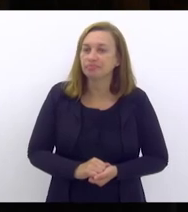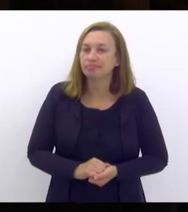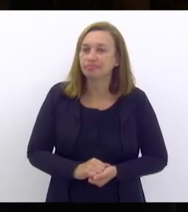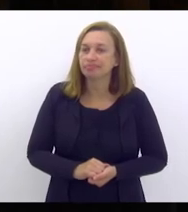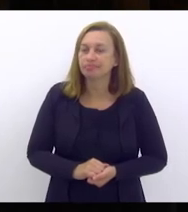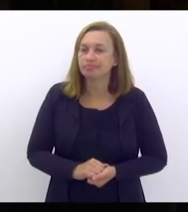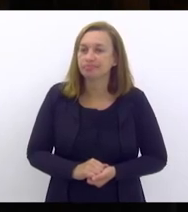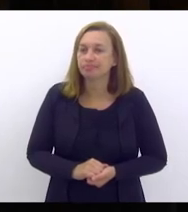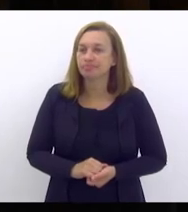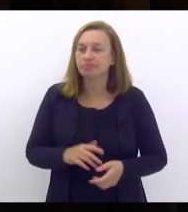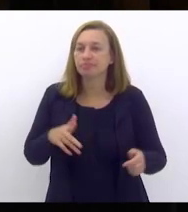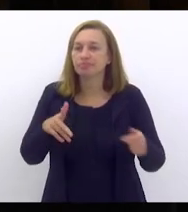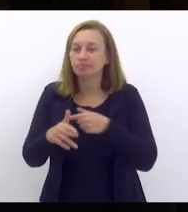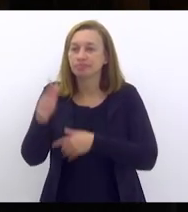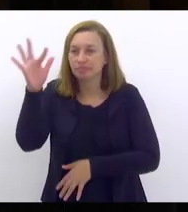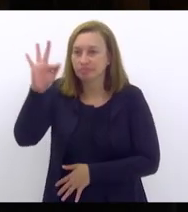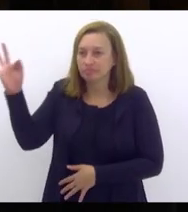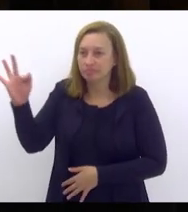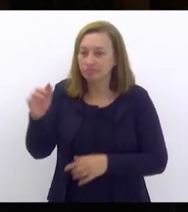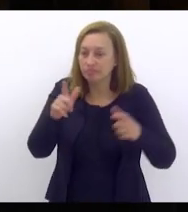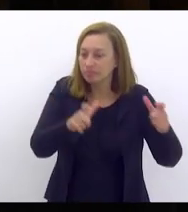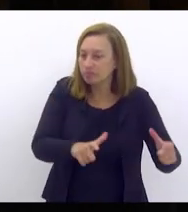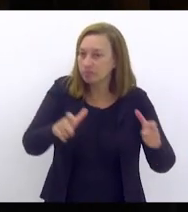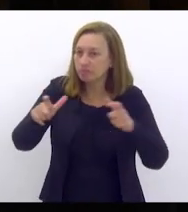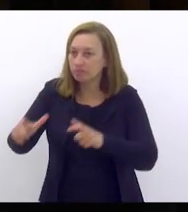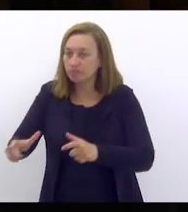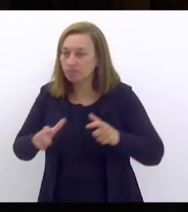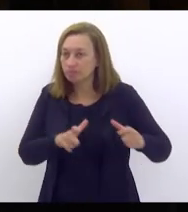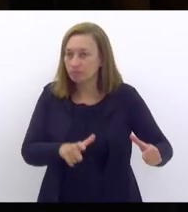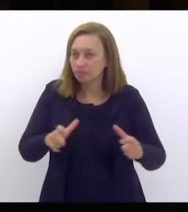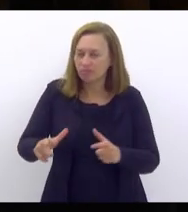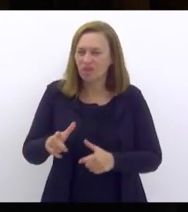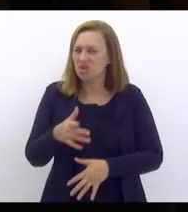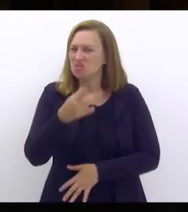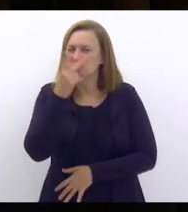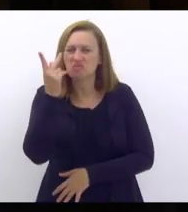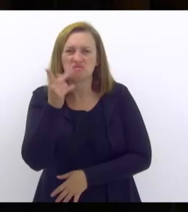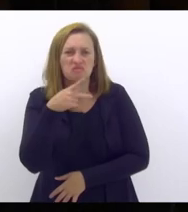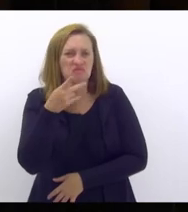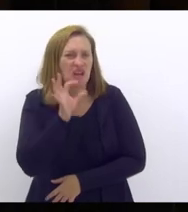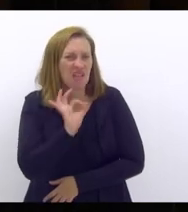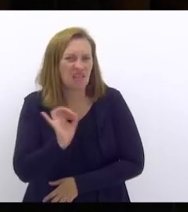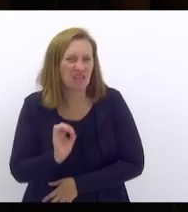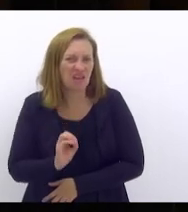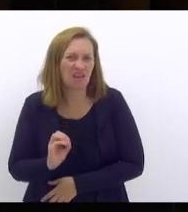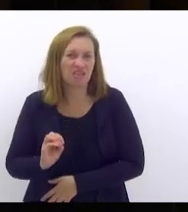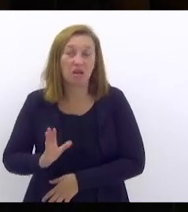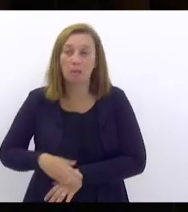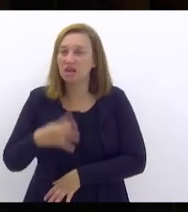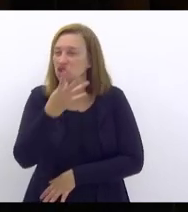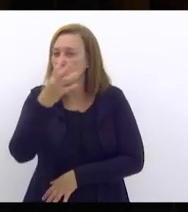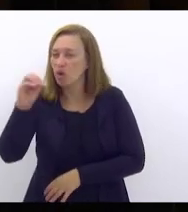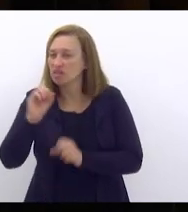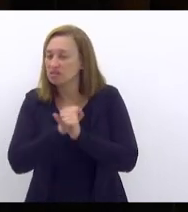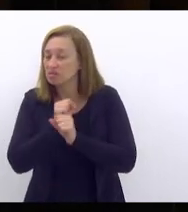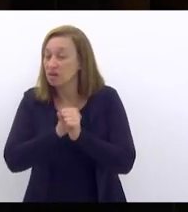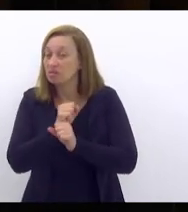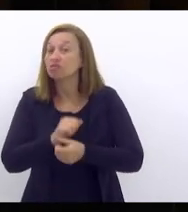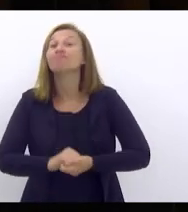intervenção federal? Os ocasionadores do caos, ninguém fala. Pegaram mais de 400